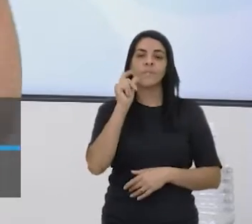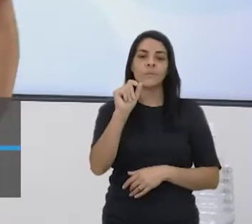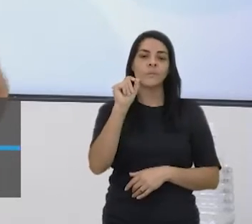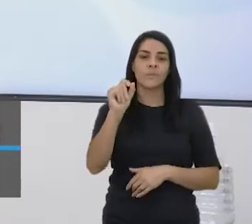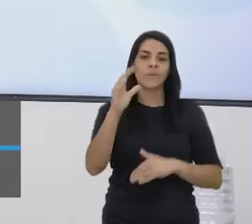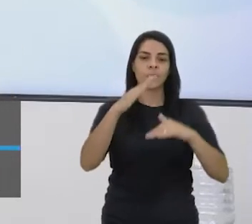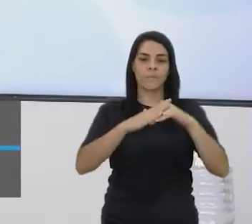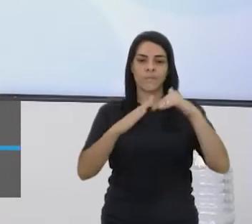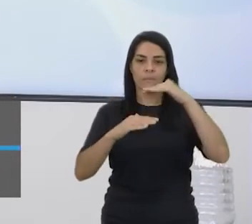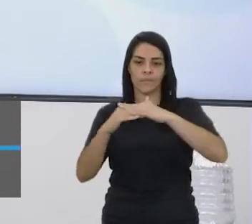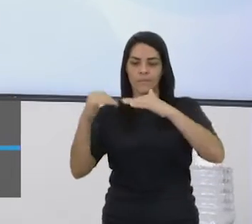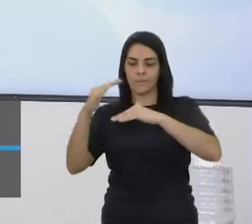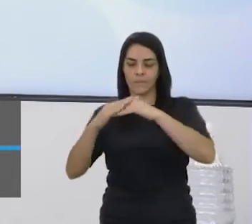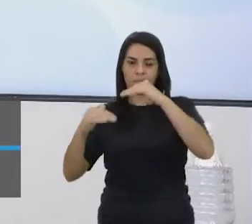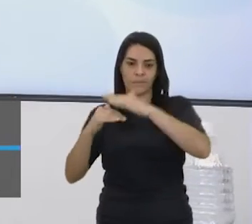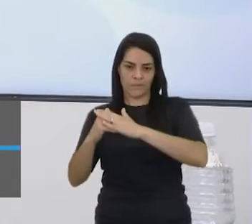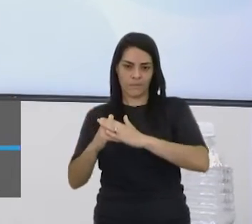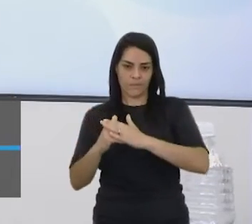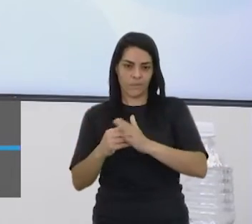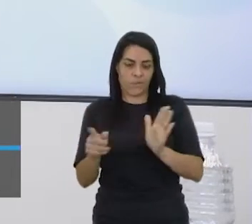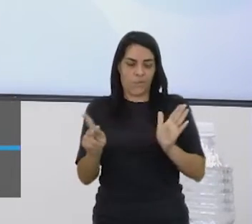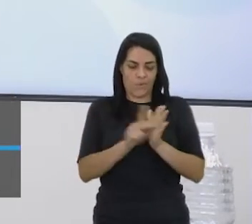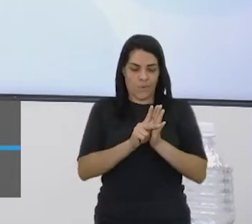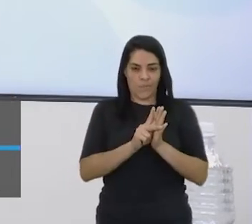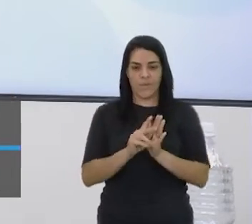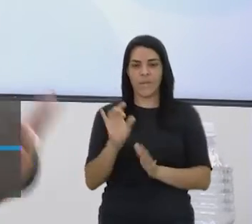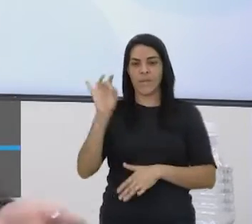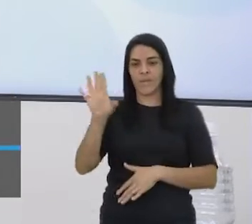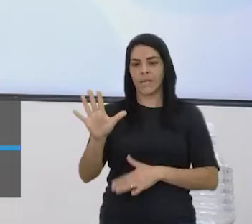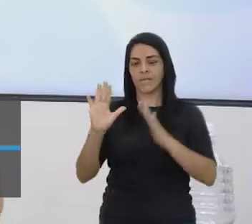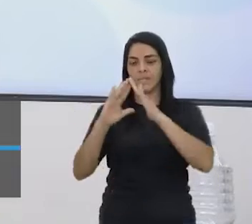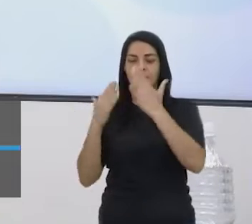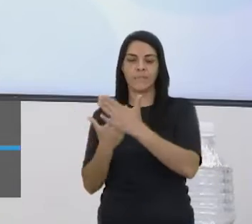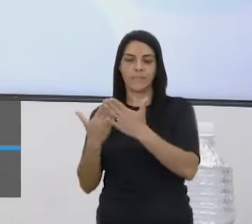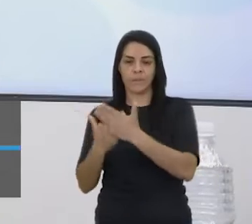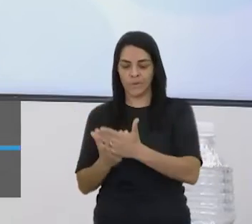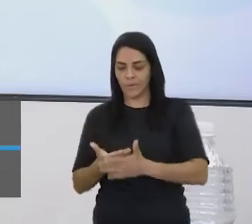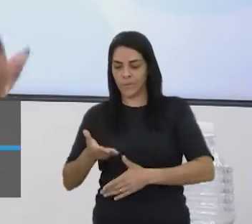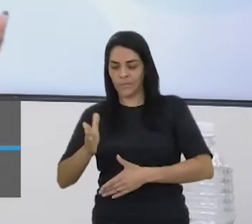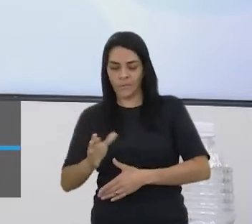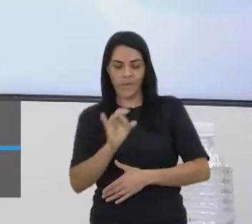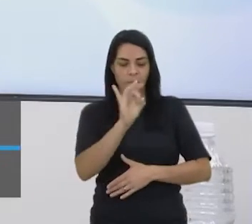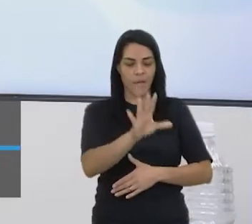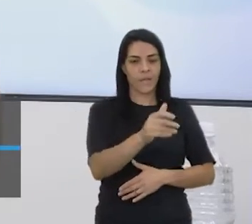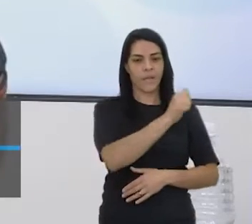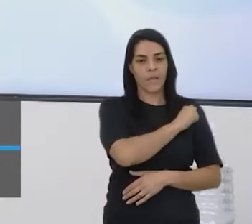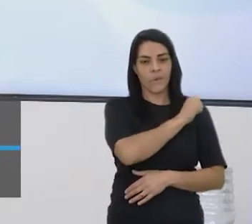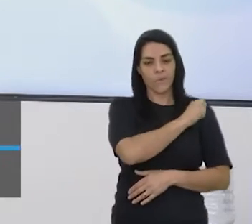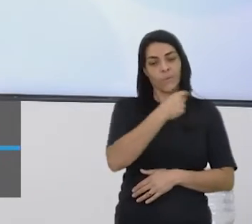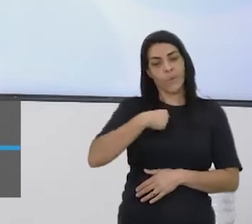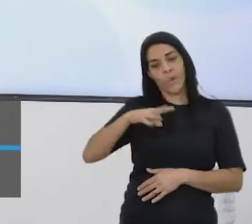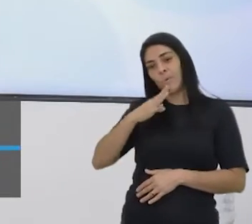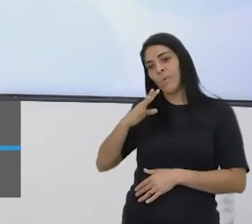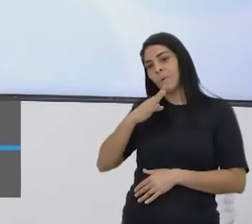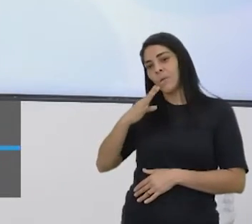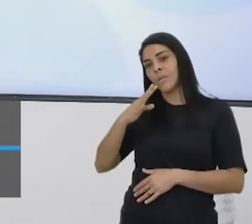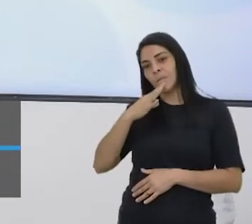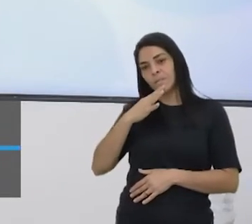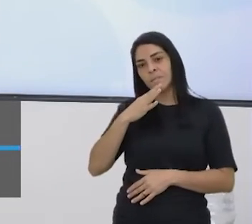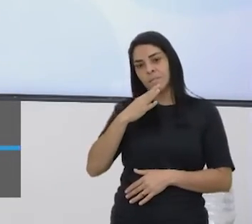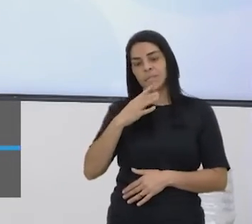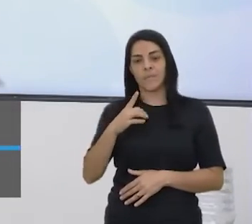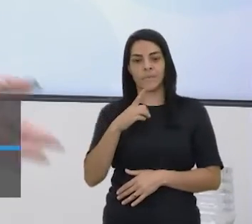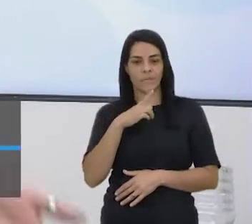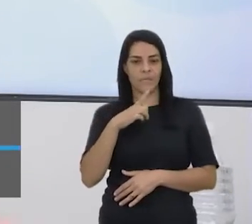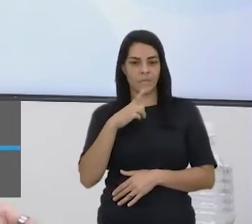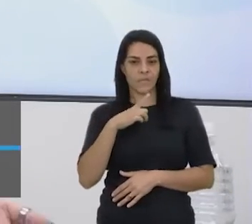de nós mesmos cada escola que eu passei cada aluno que eu conheci ele construiu em mim mais